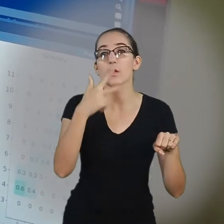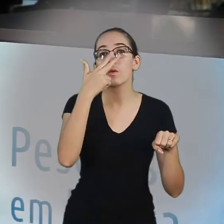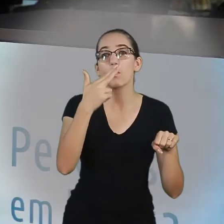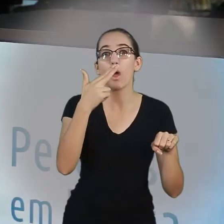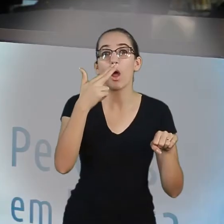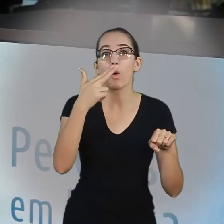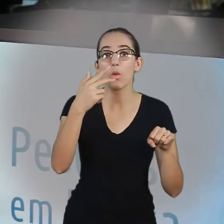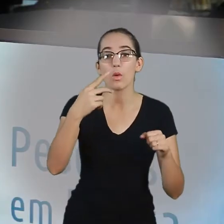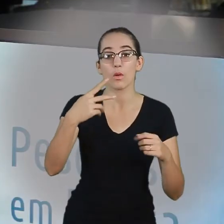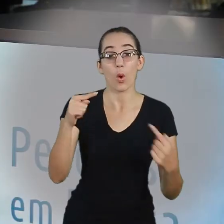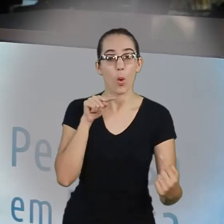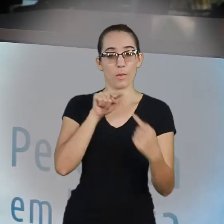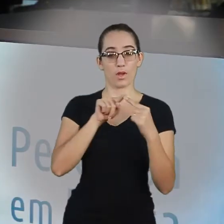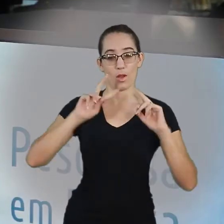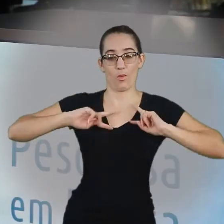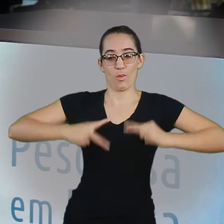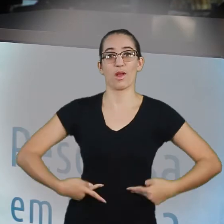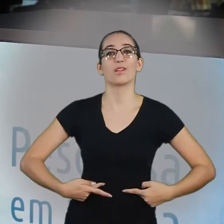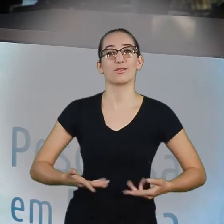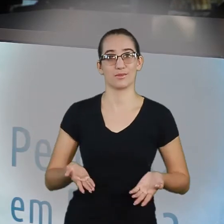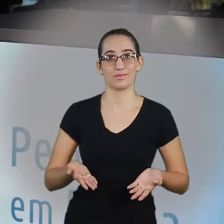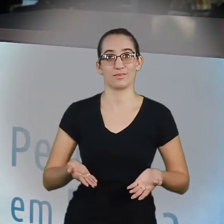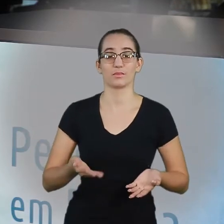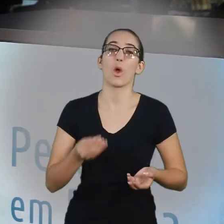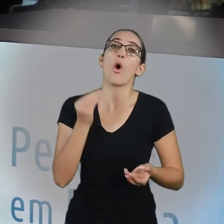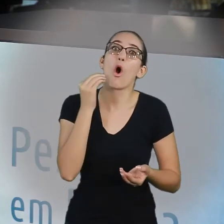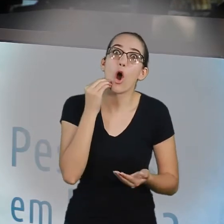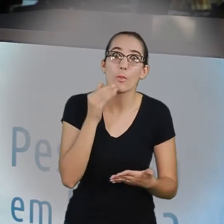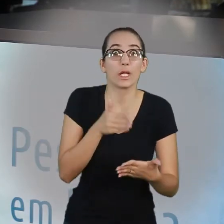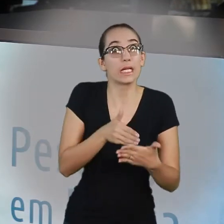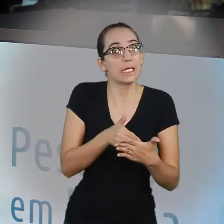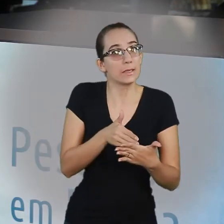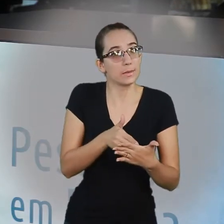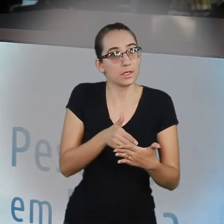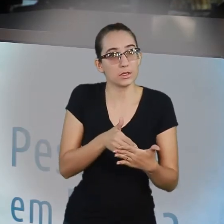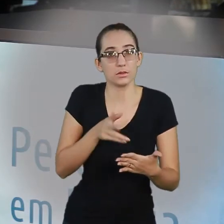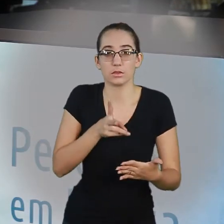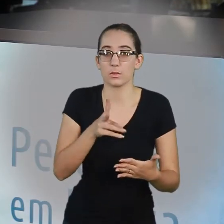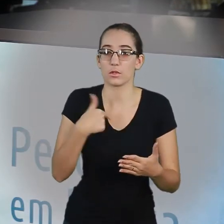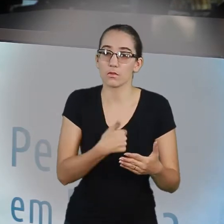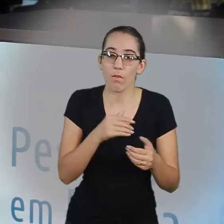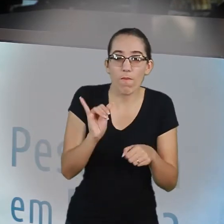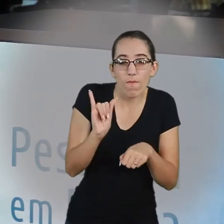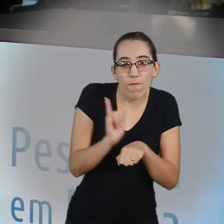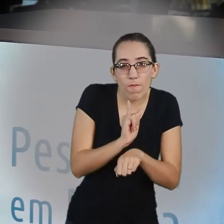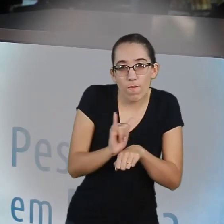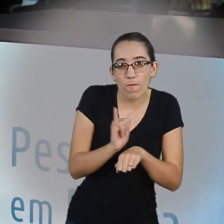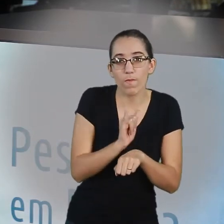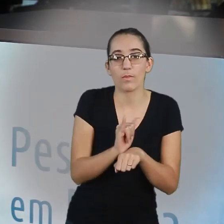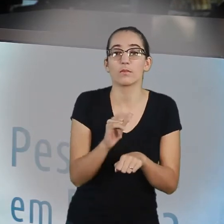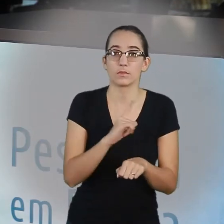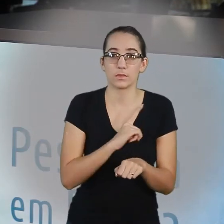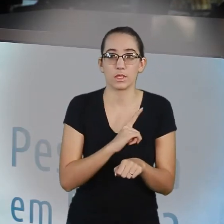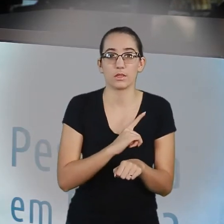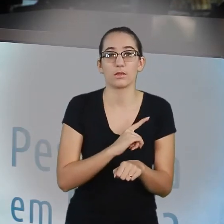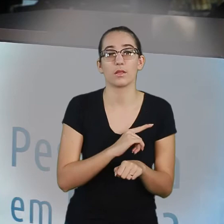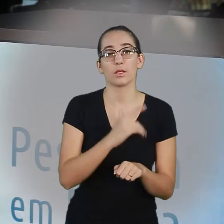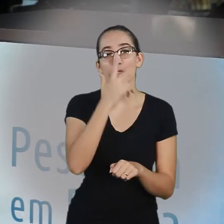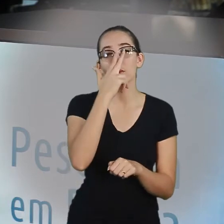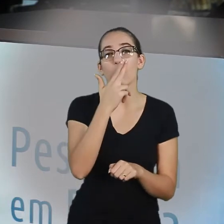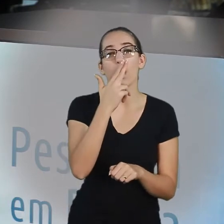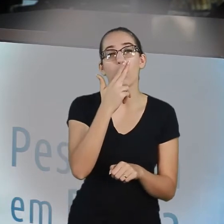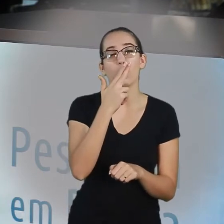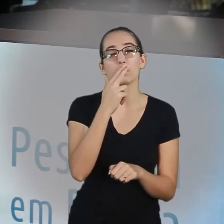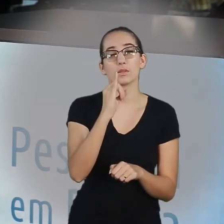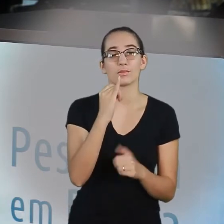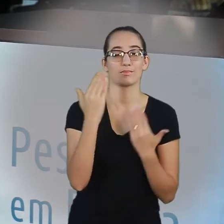mesmos fazemos. Isso é no limite, né? Claro que a gente faz pequenas contribuições, que são aqueles pequenos delta,